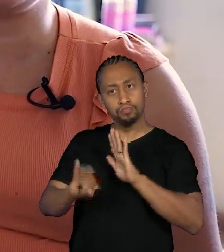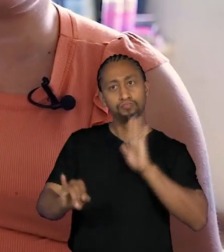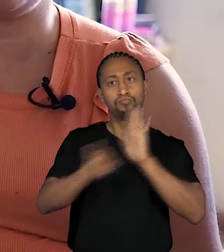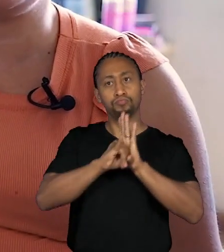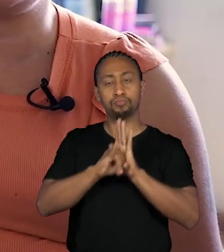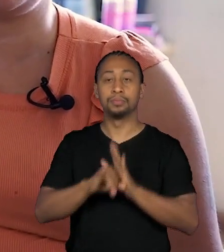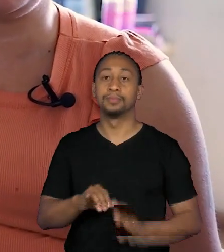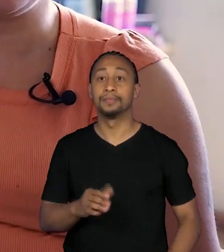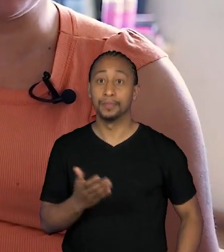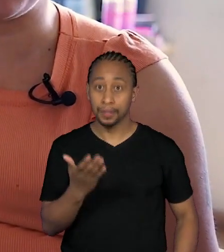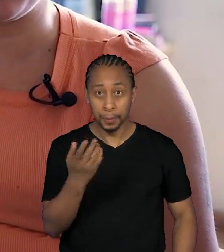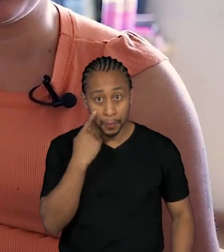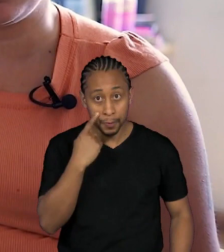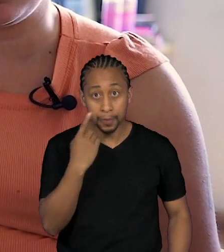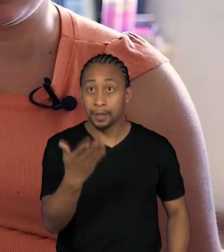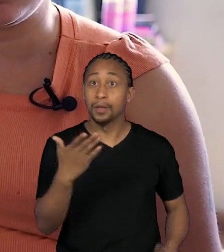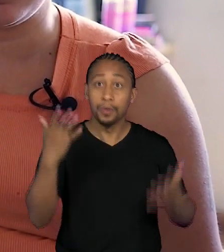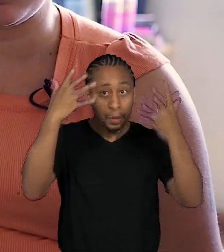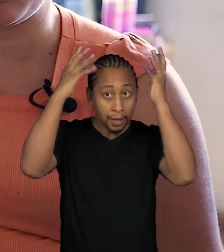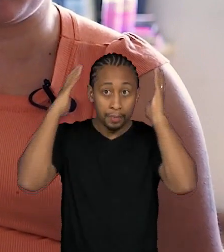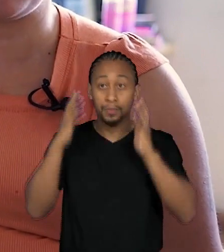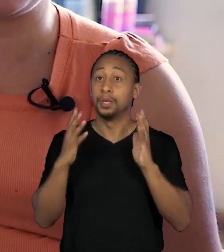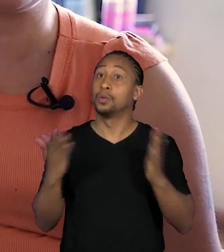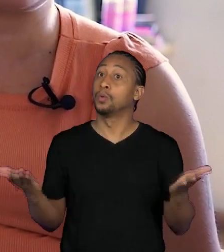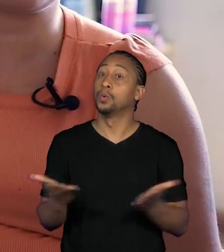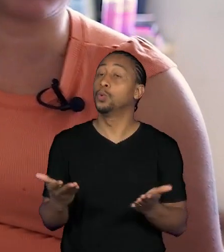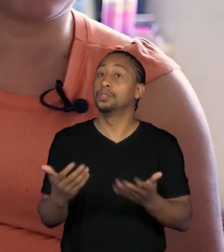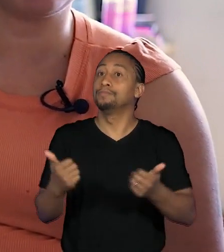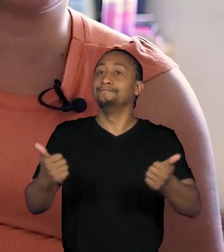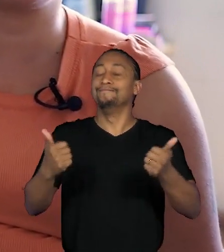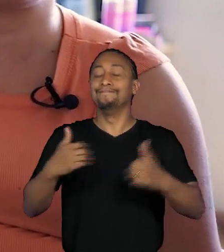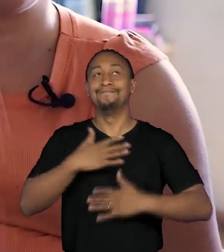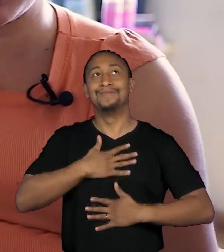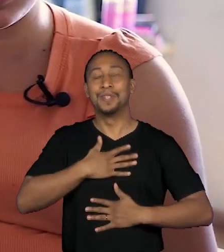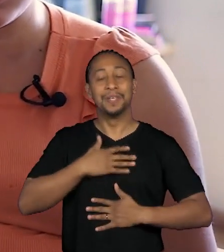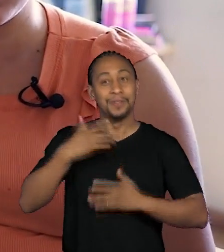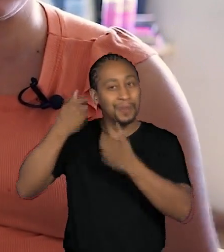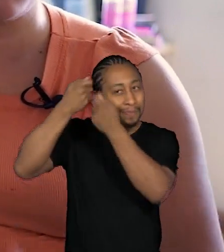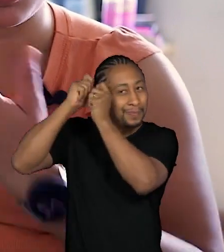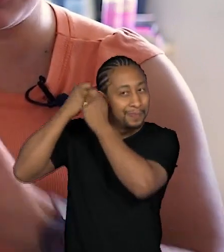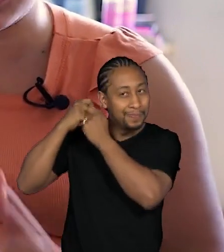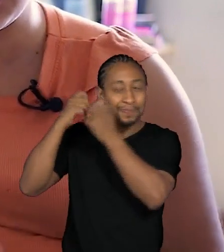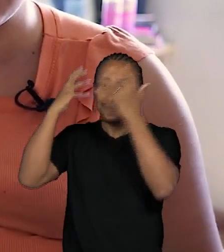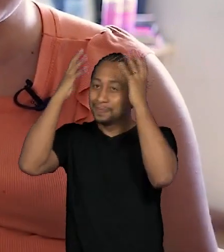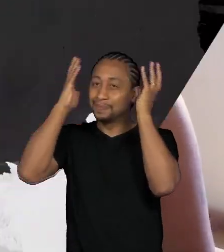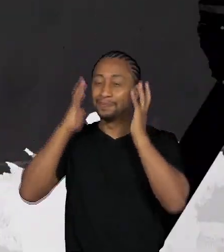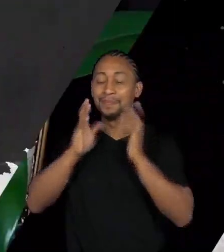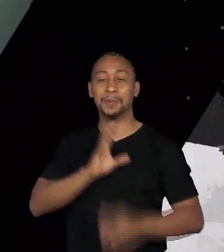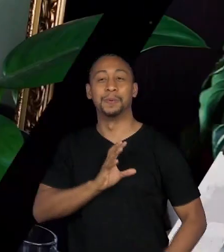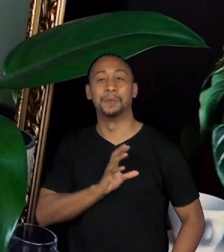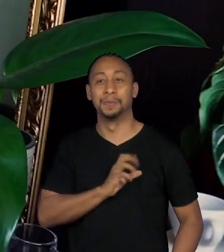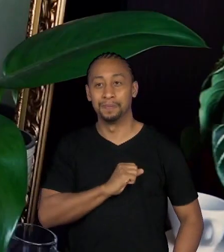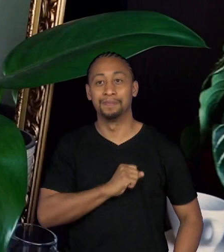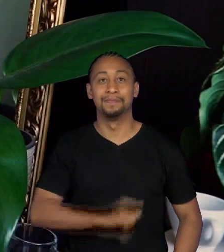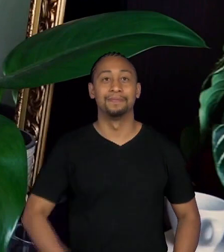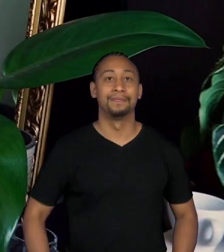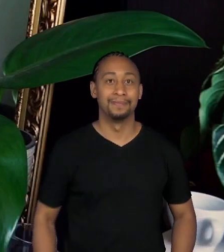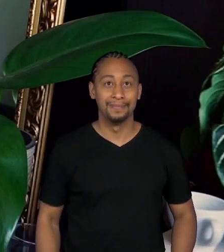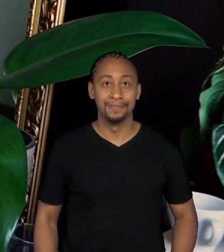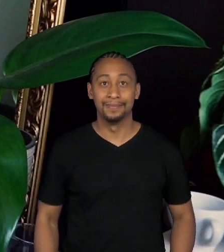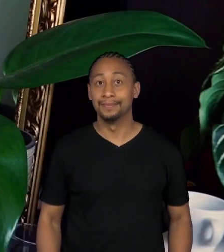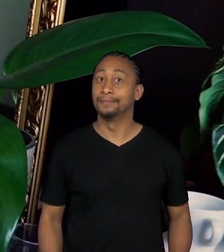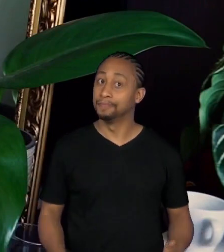Meu cabelo hoje para mim é tudo. Tanto natural quanto com trança, e eu amo usar trança. Agora, quando